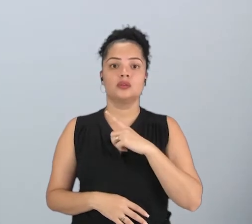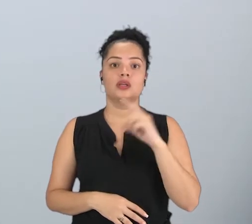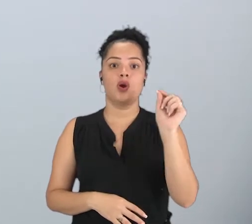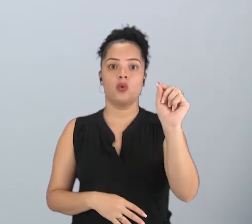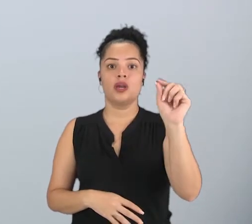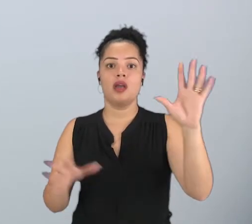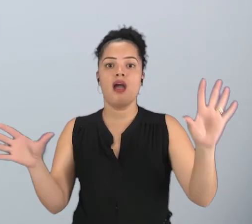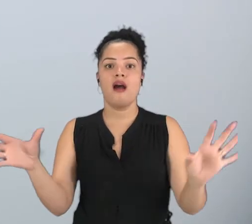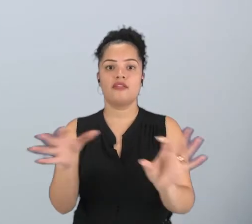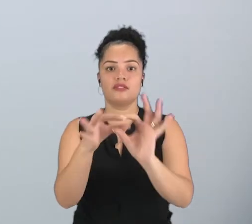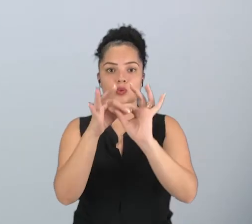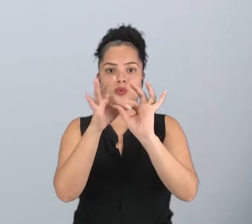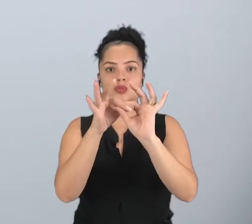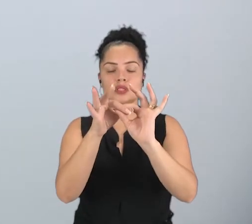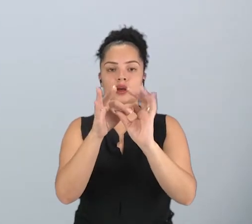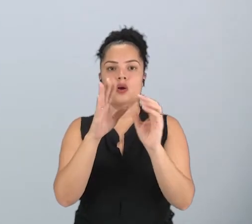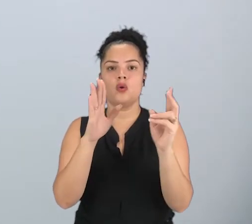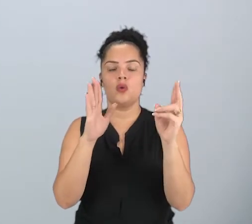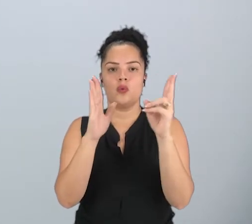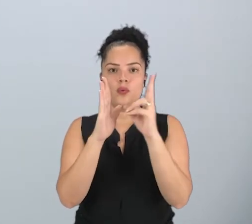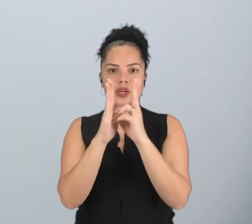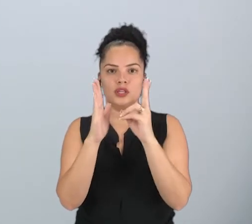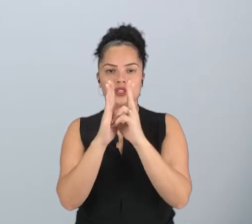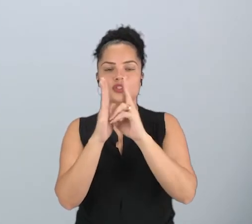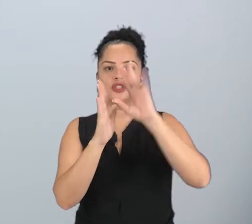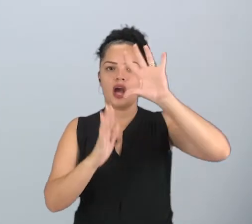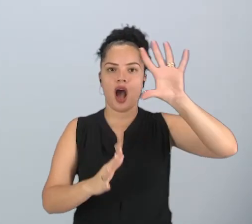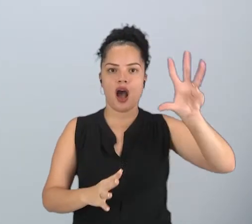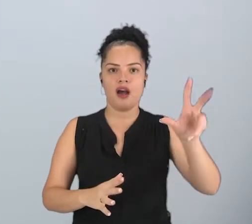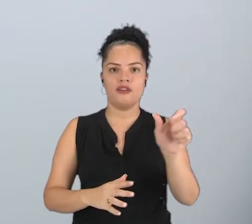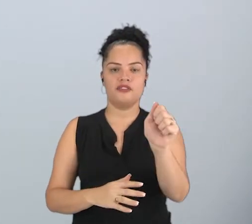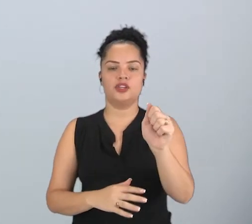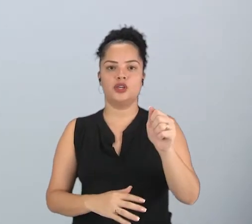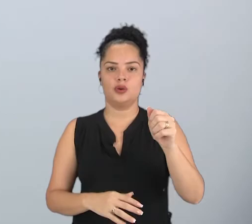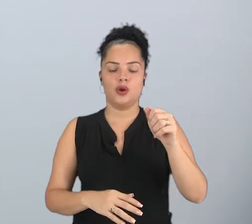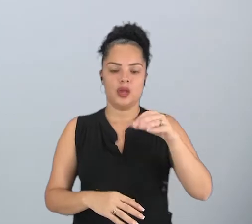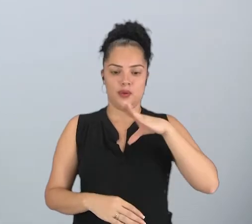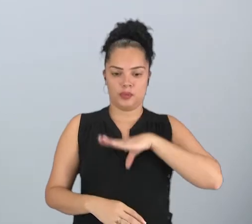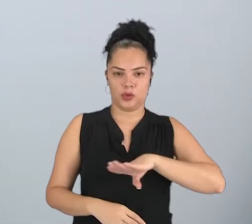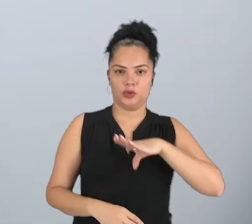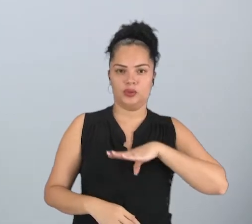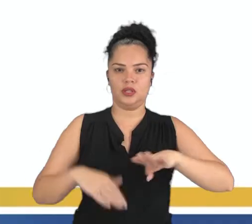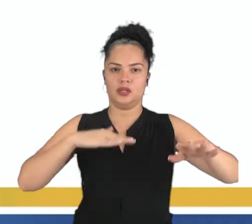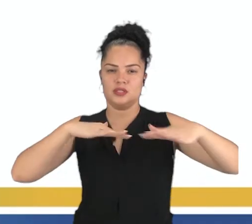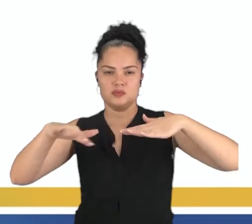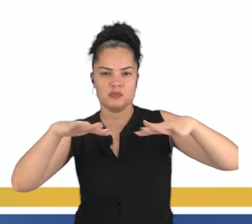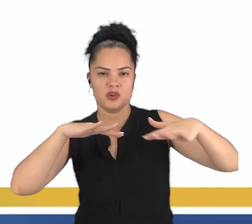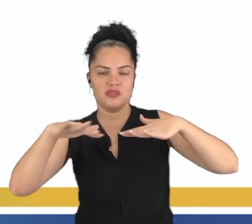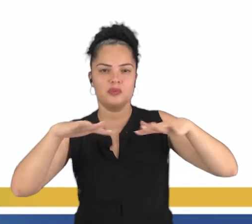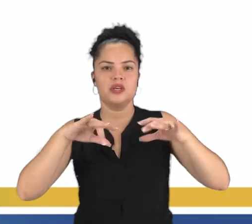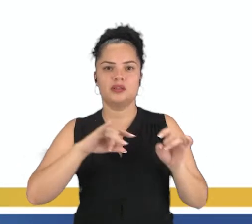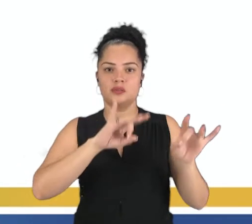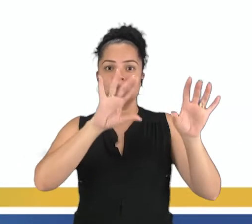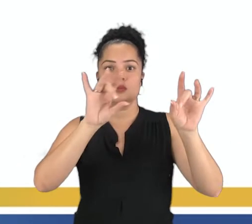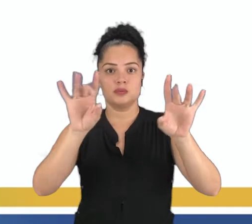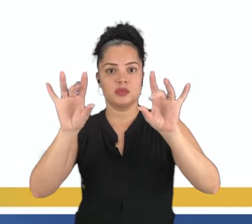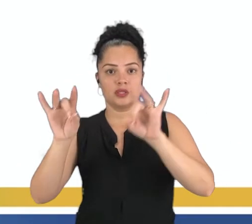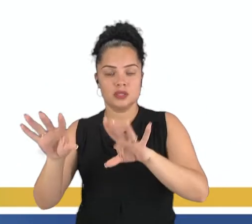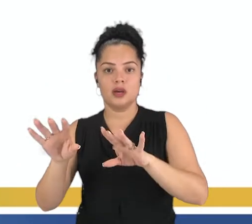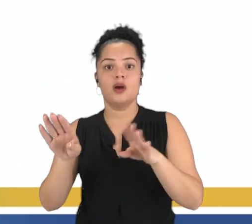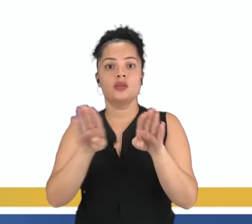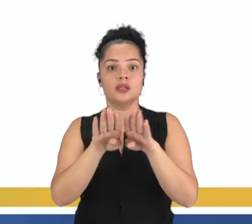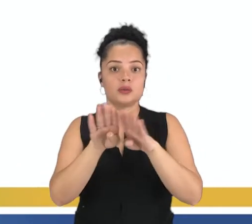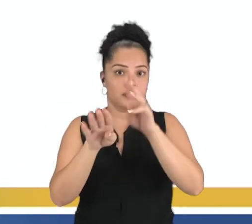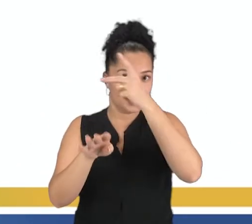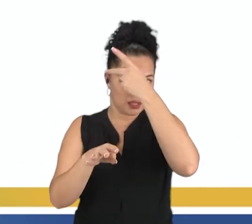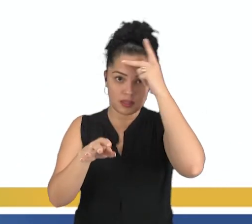fusão do indígena, do africano, do português, em movimentos bem específicos. Lembrando que os escravos, quando